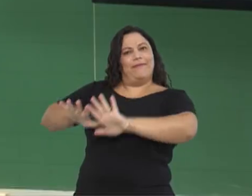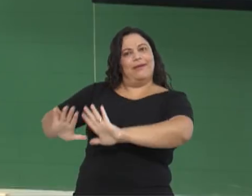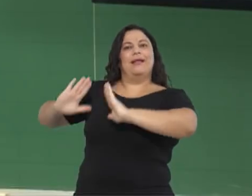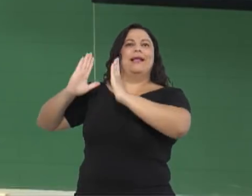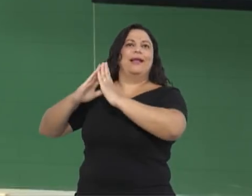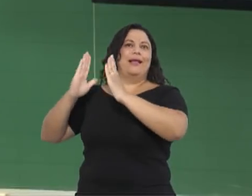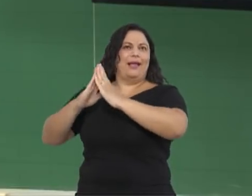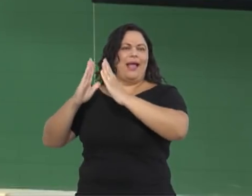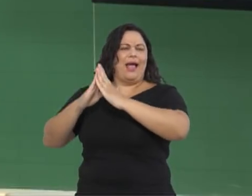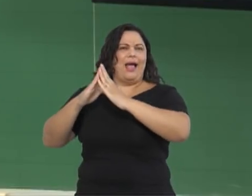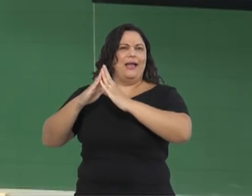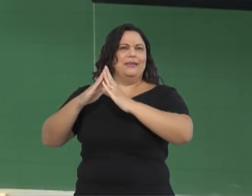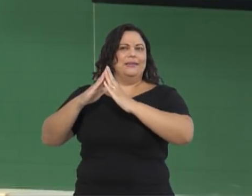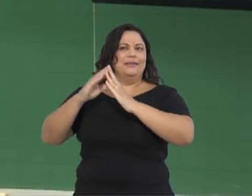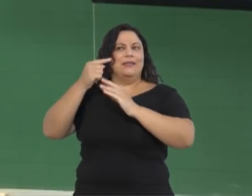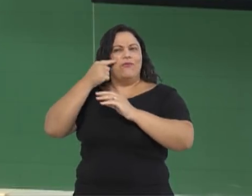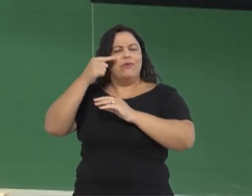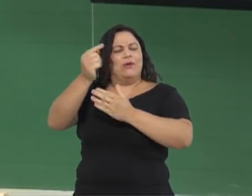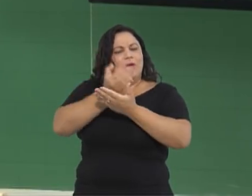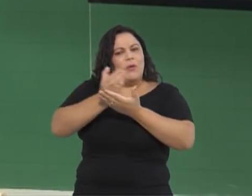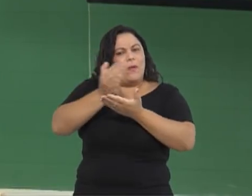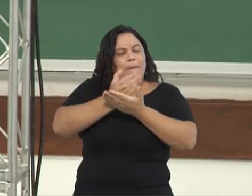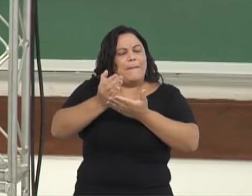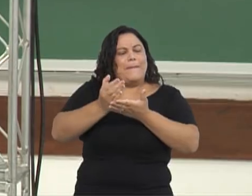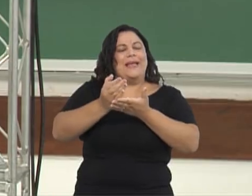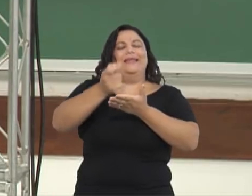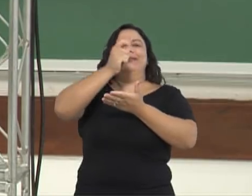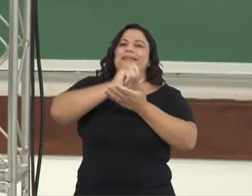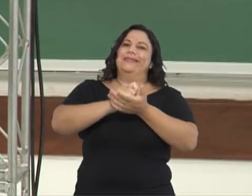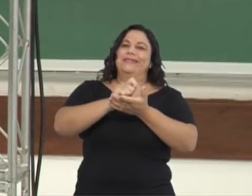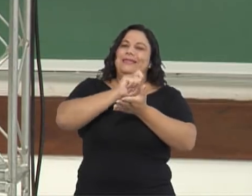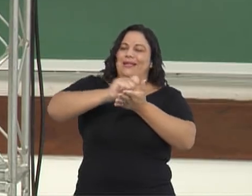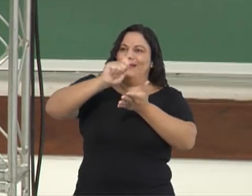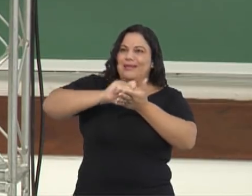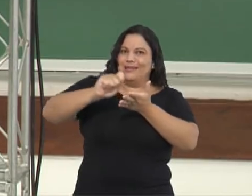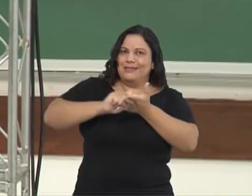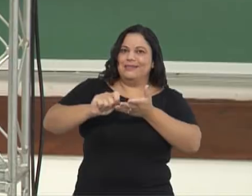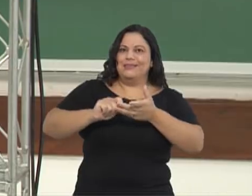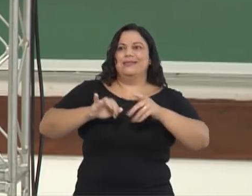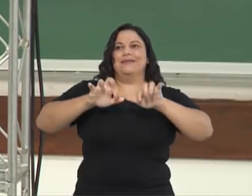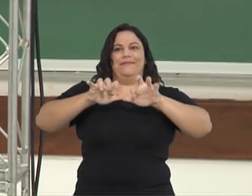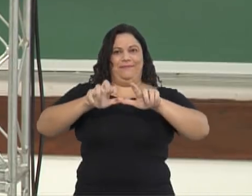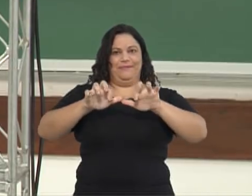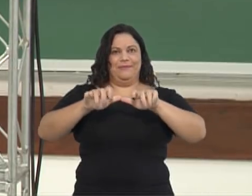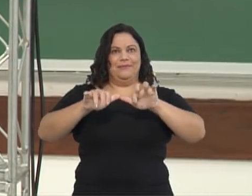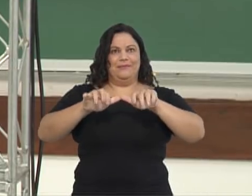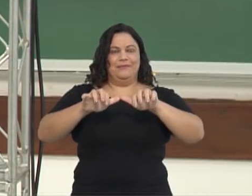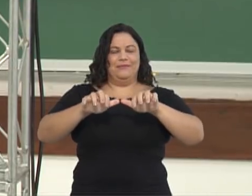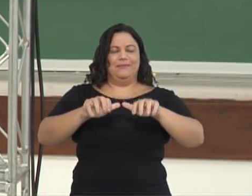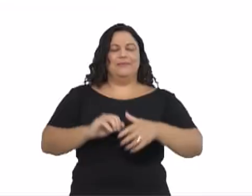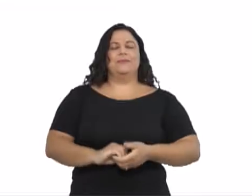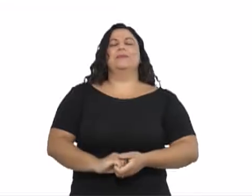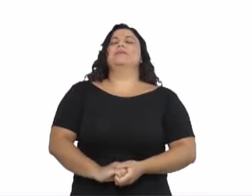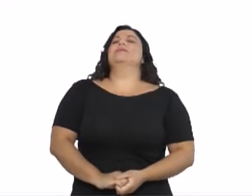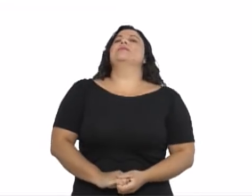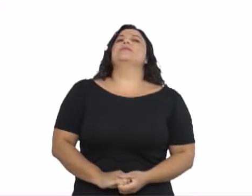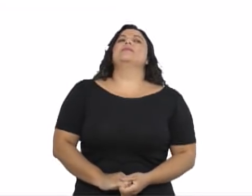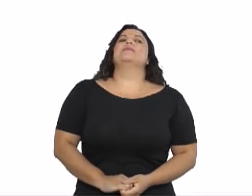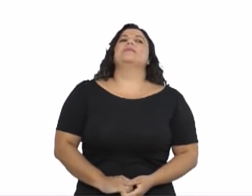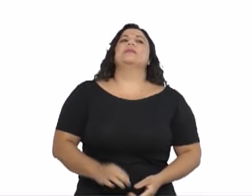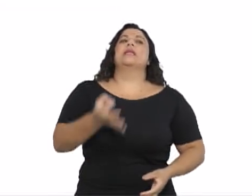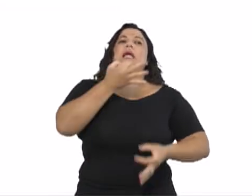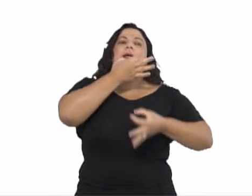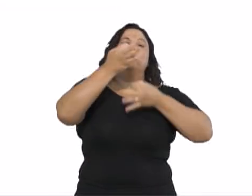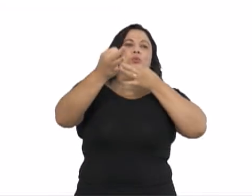as fanfics para a gente começar a escrever. Fica a dica aí da prof. D. Na sua opinião, deve-se